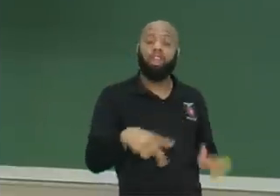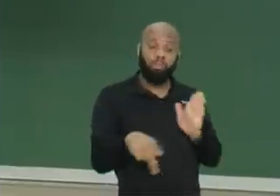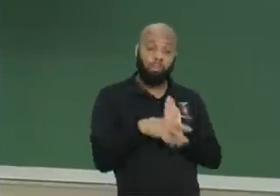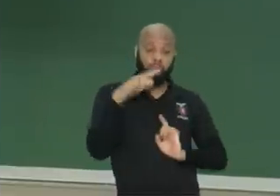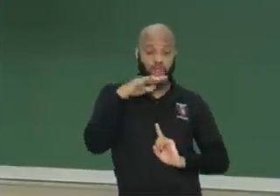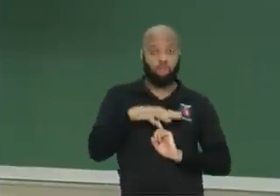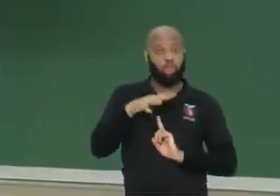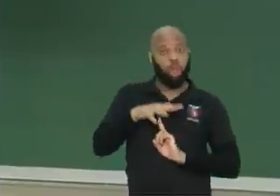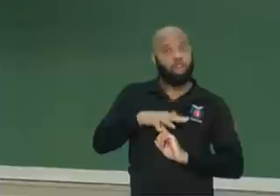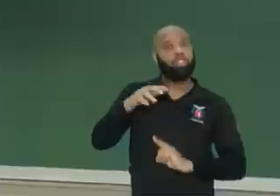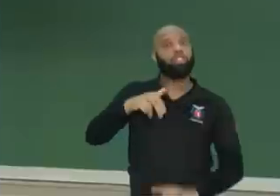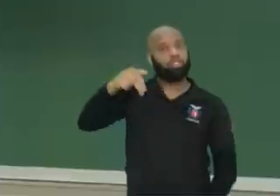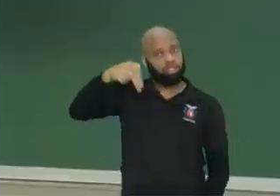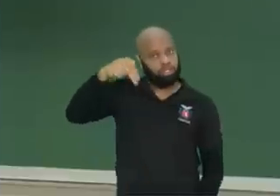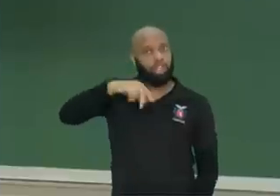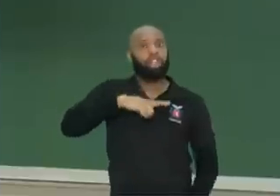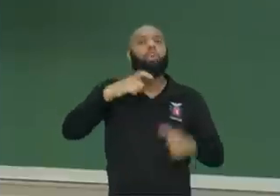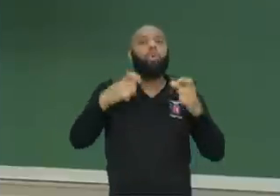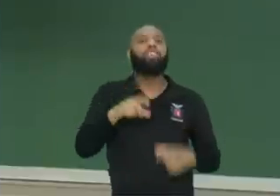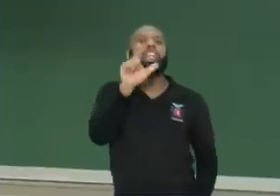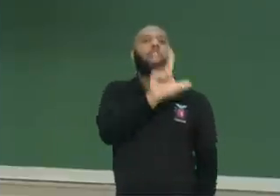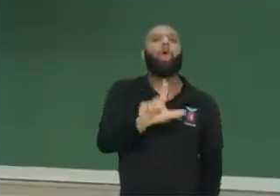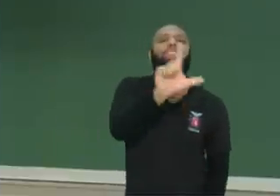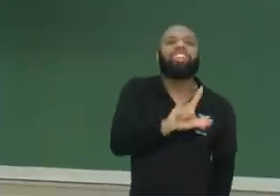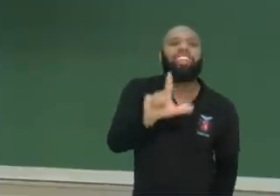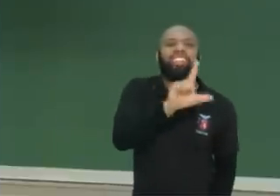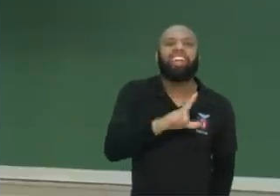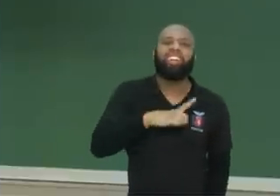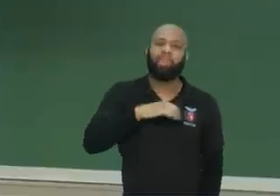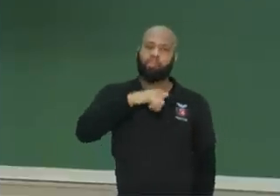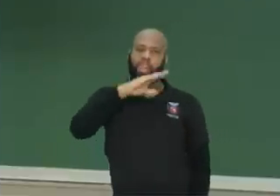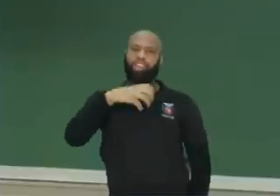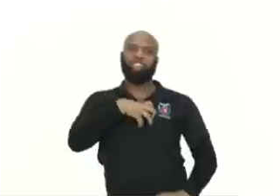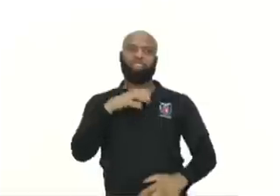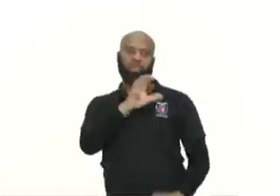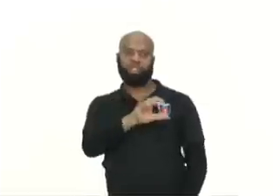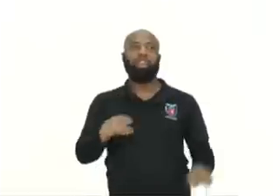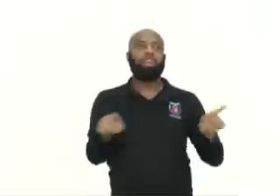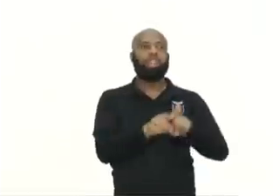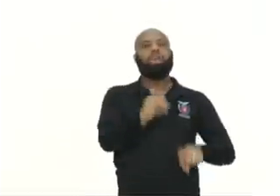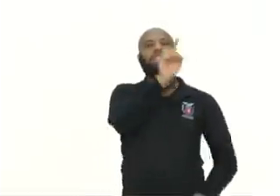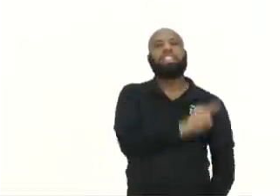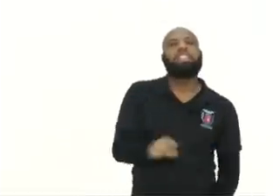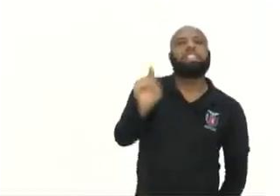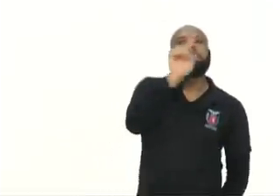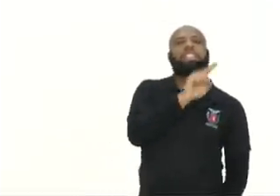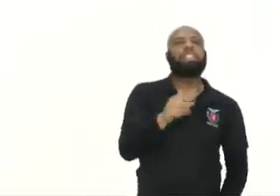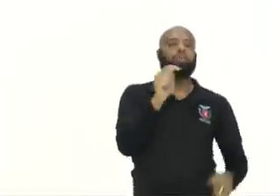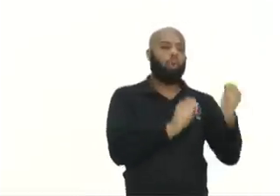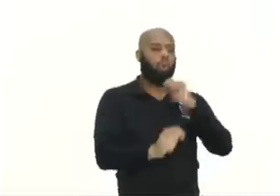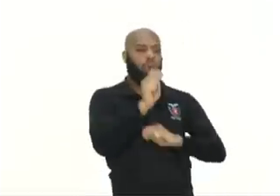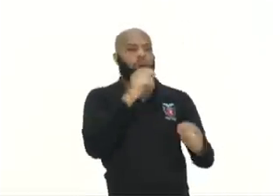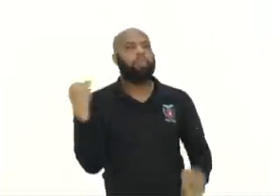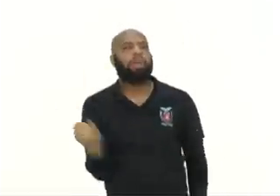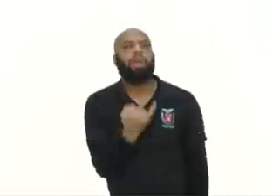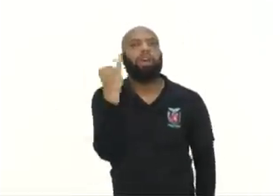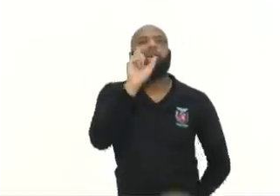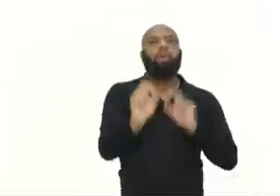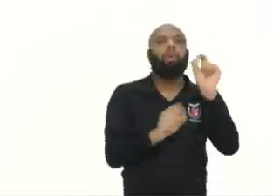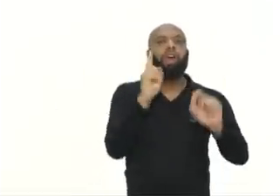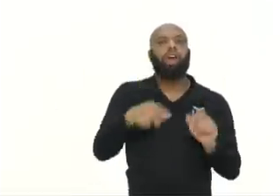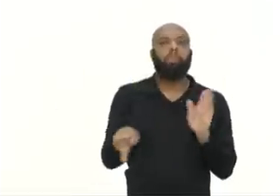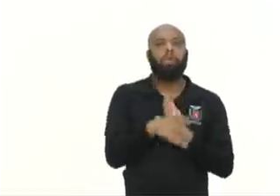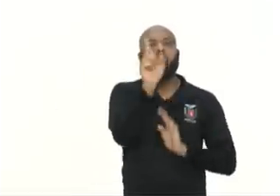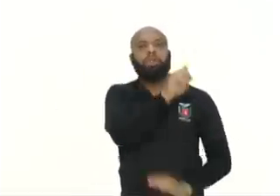Paraná, principalmente ali na região de Londrina. E um outro ciclo econômico importante aqui no Paraná foi o ciclo da